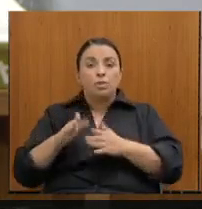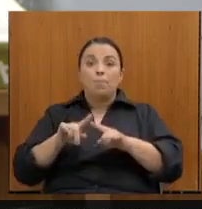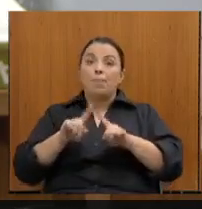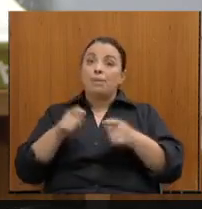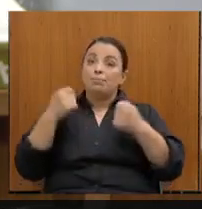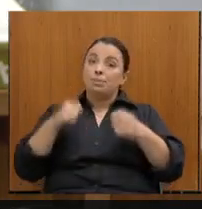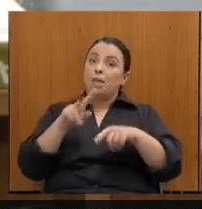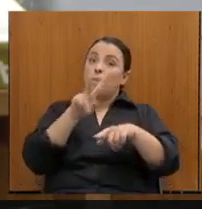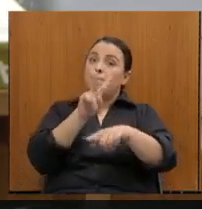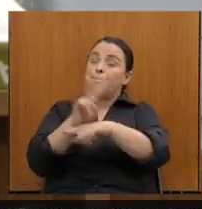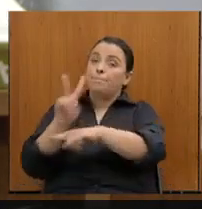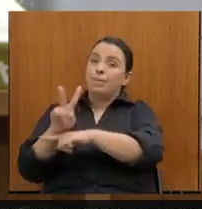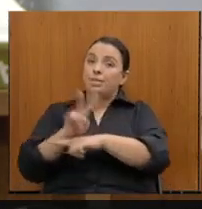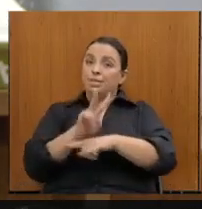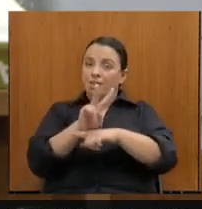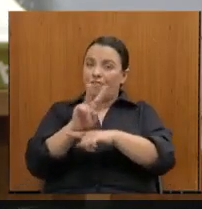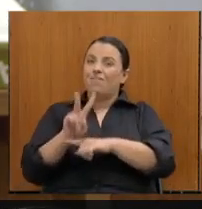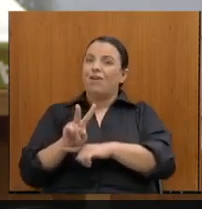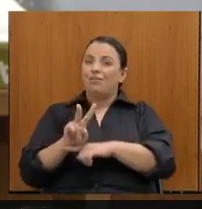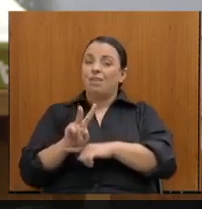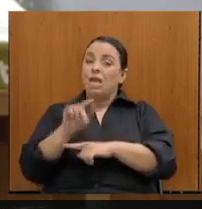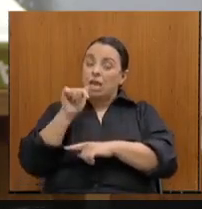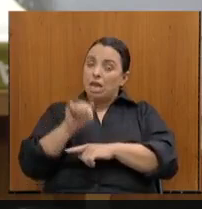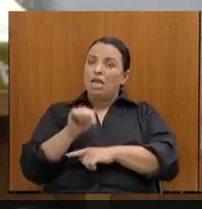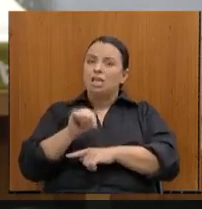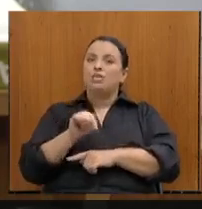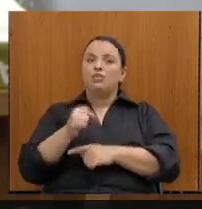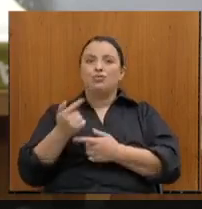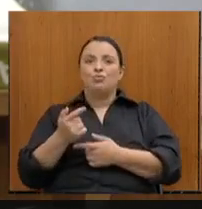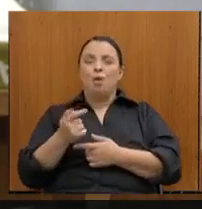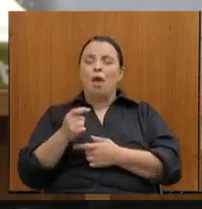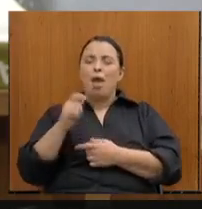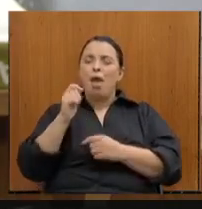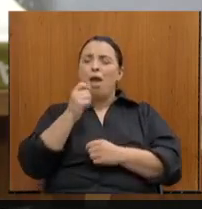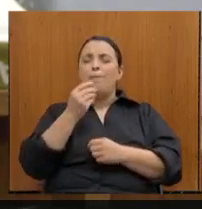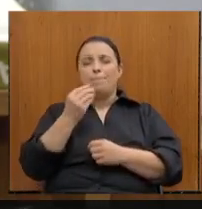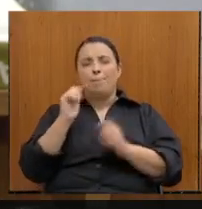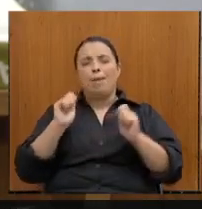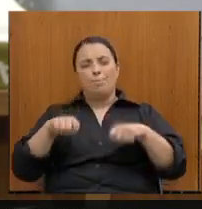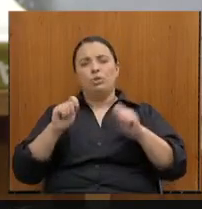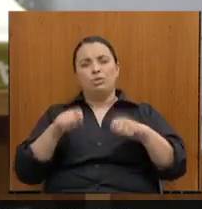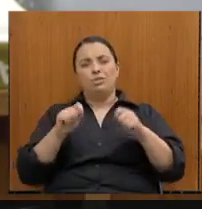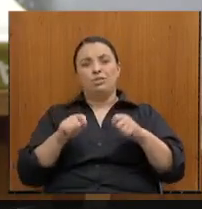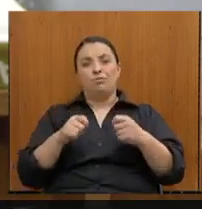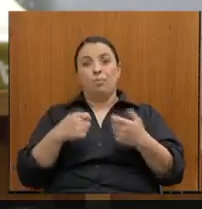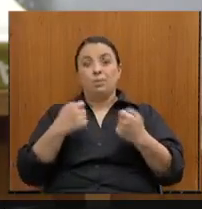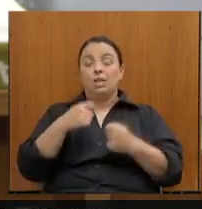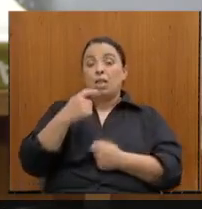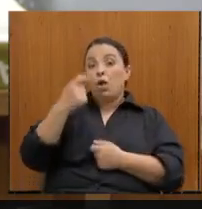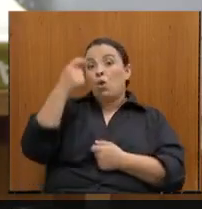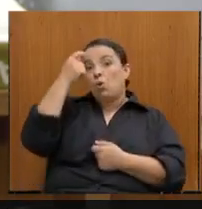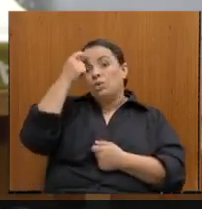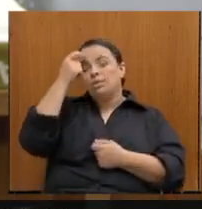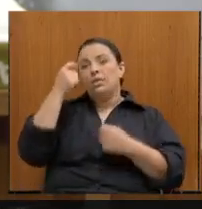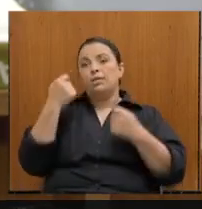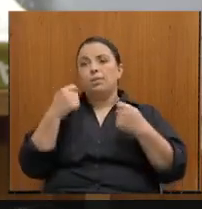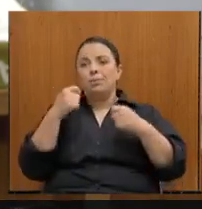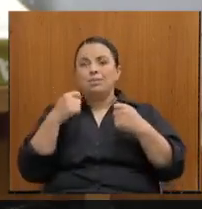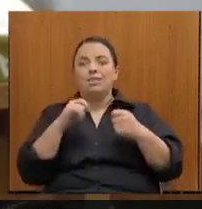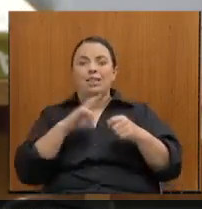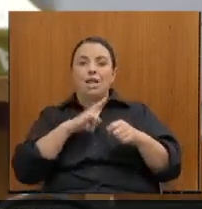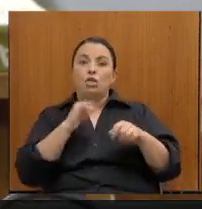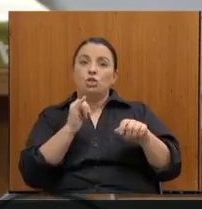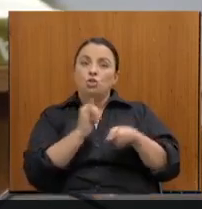produzido e Preservar é o caminho e é possível né desde que tenha consciência desde que tenha instrumentos